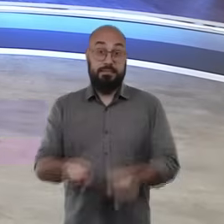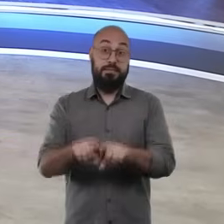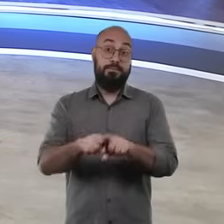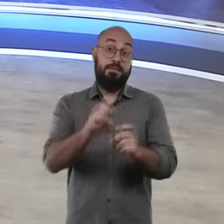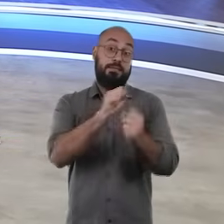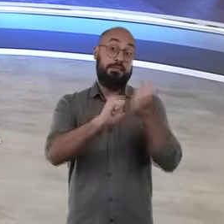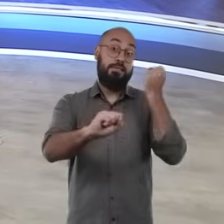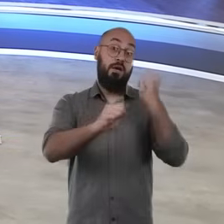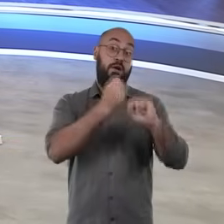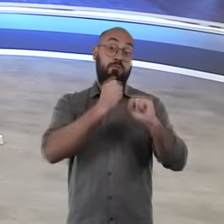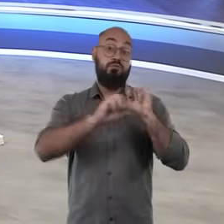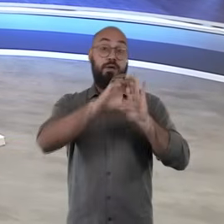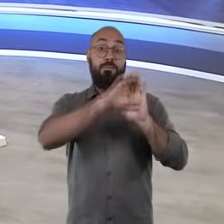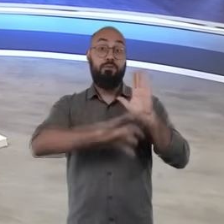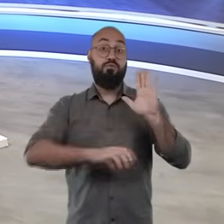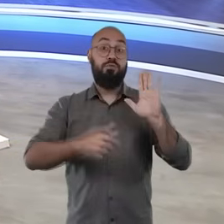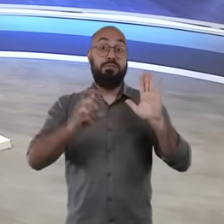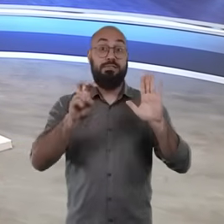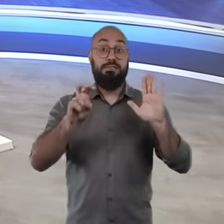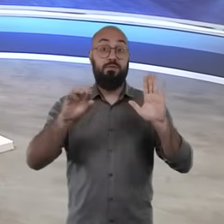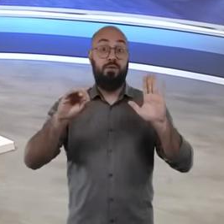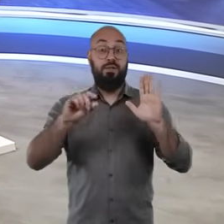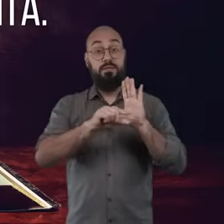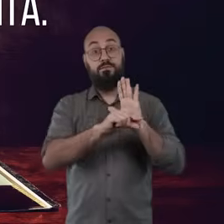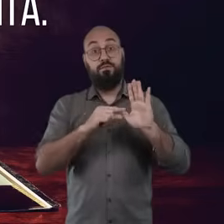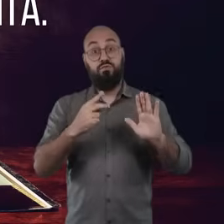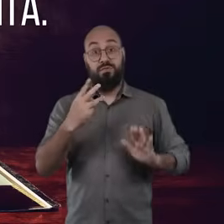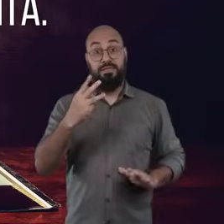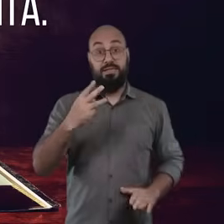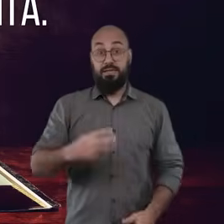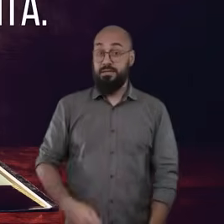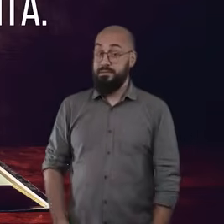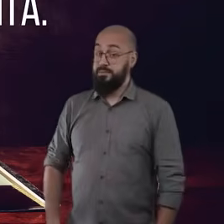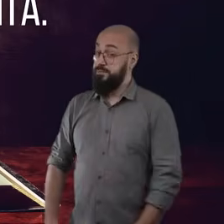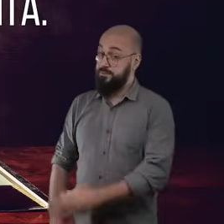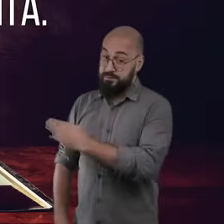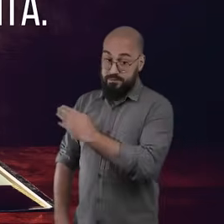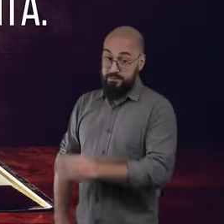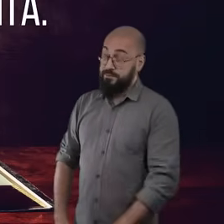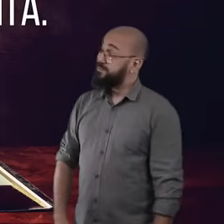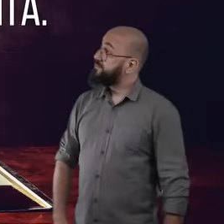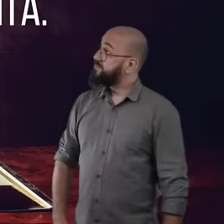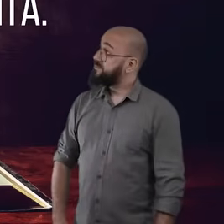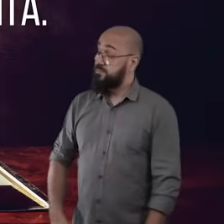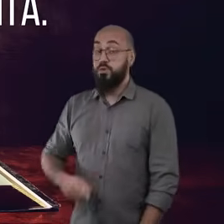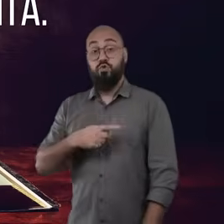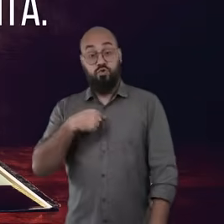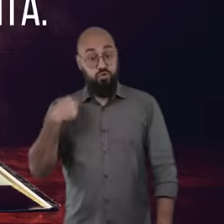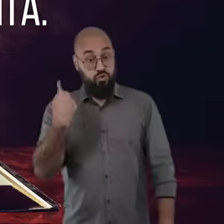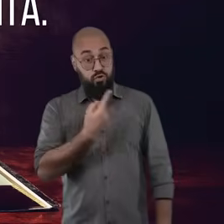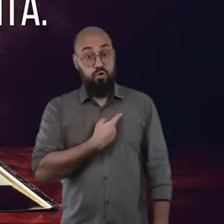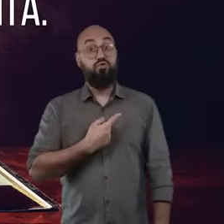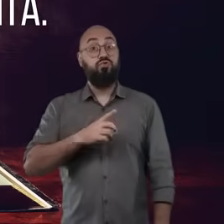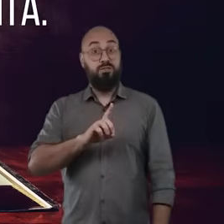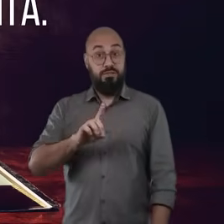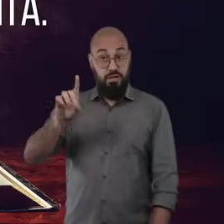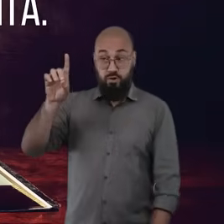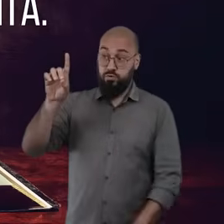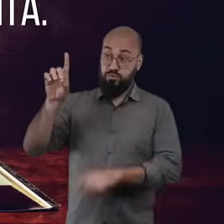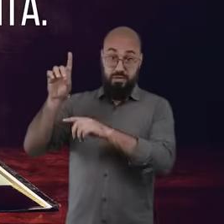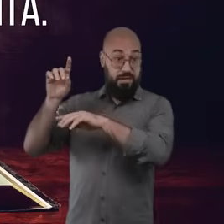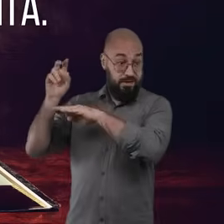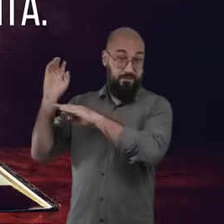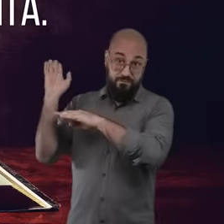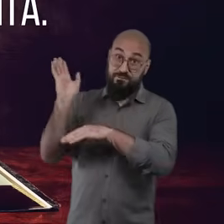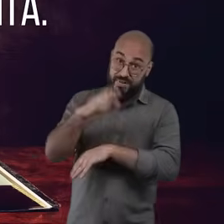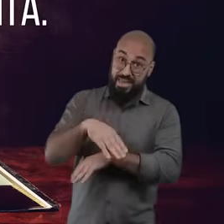50, versículo 3, a seguinte declaração: o nosso Deus vem e não guarda